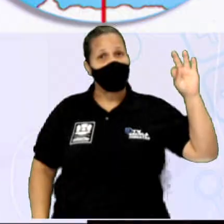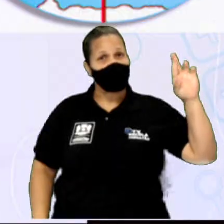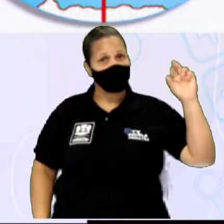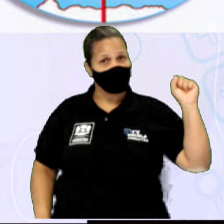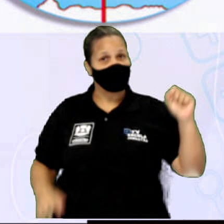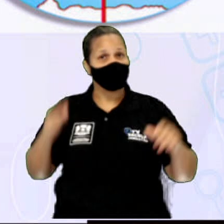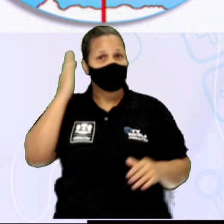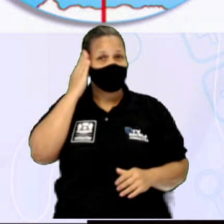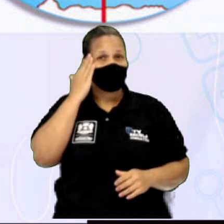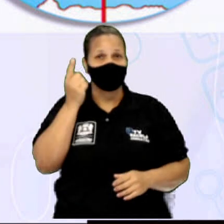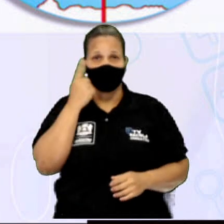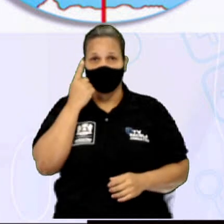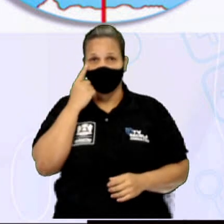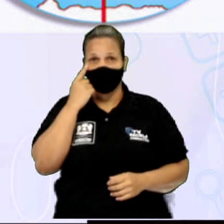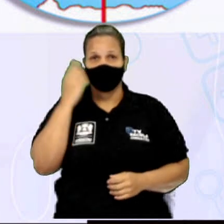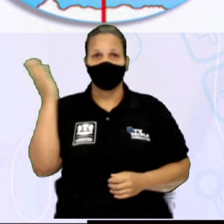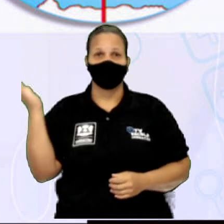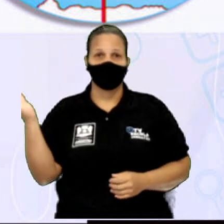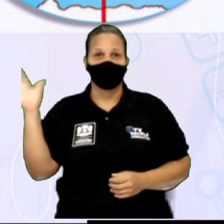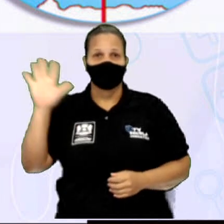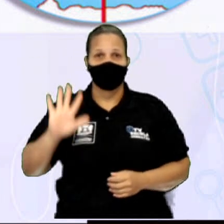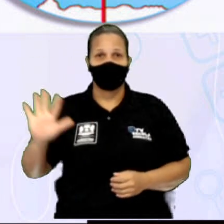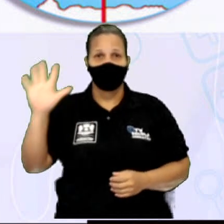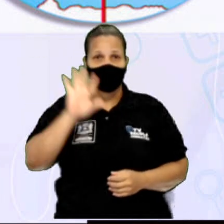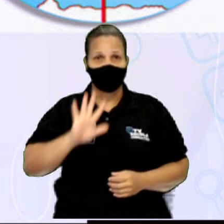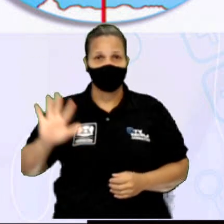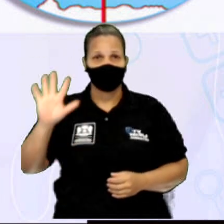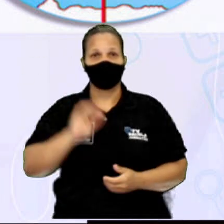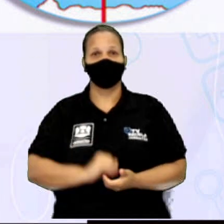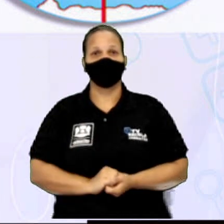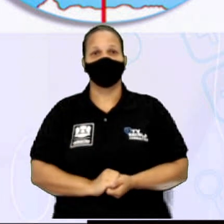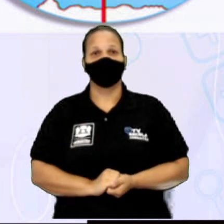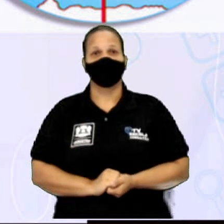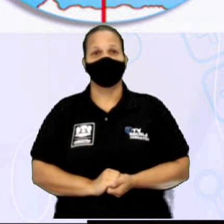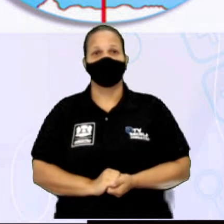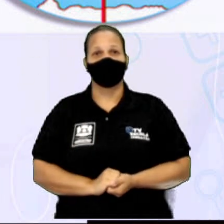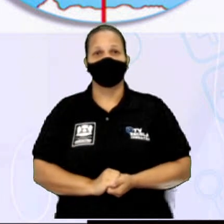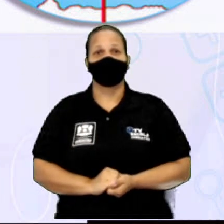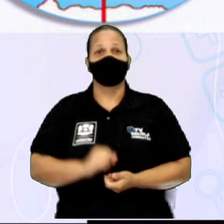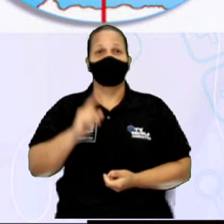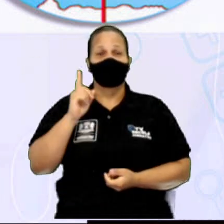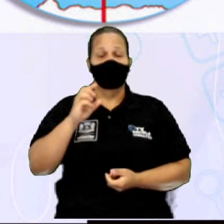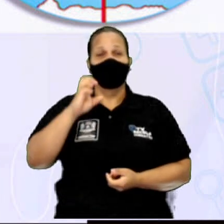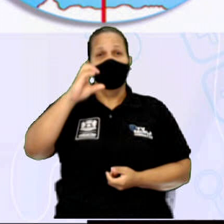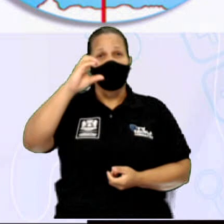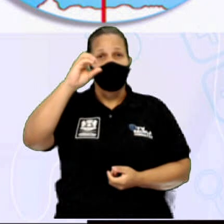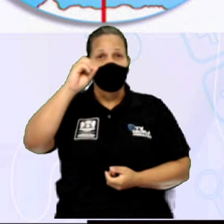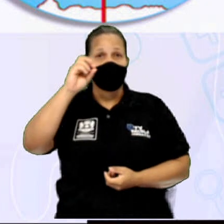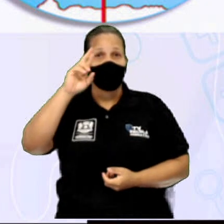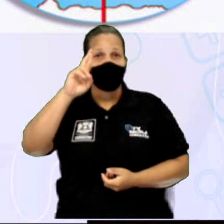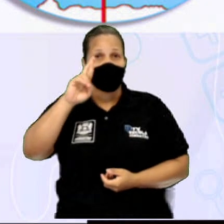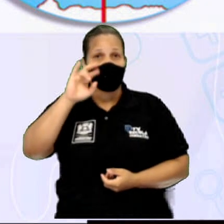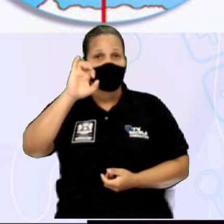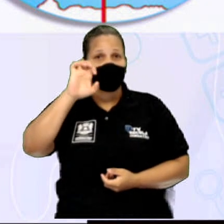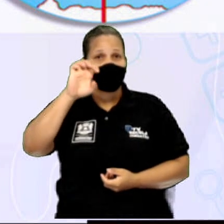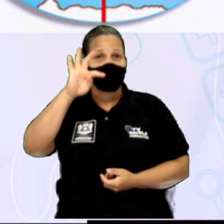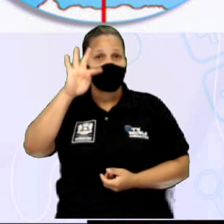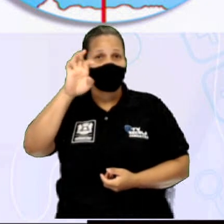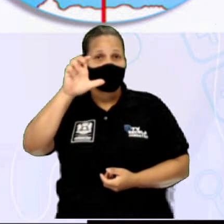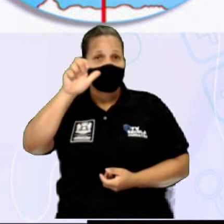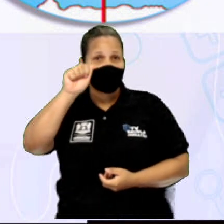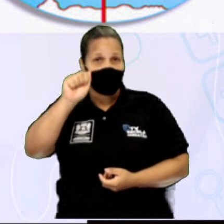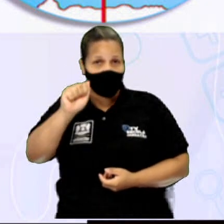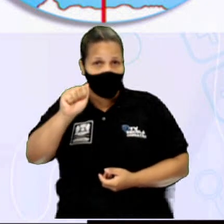slide que o hemisfério leste é chamado de oriental, no seu lado direito, e porque é